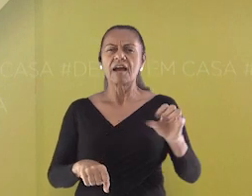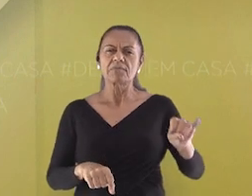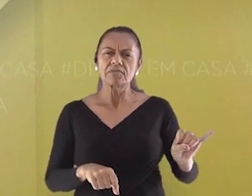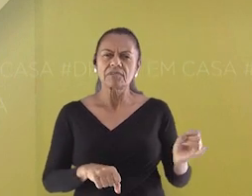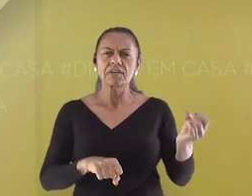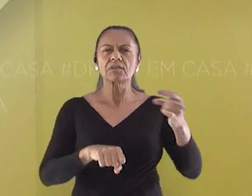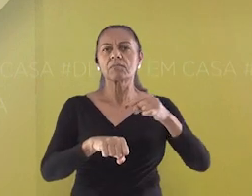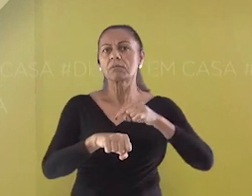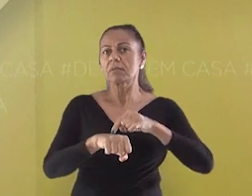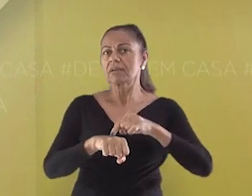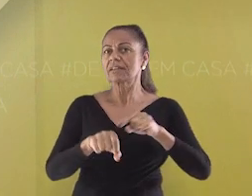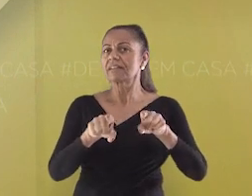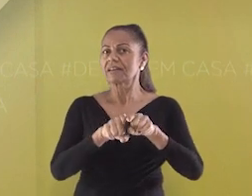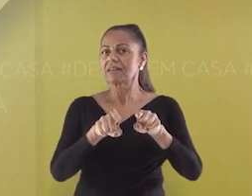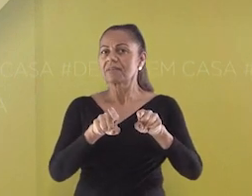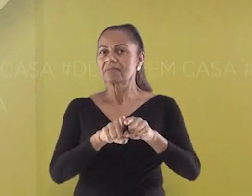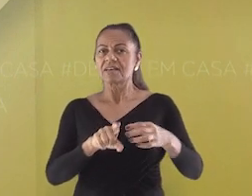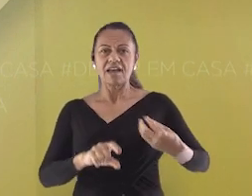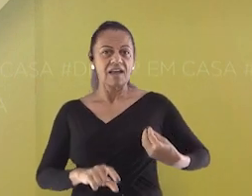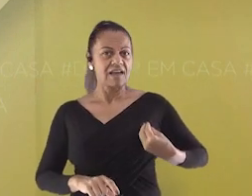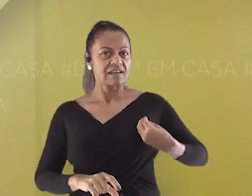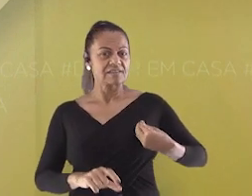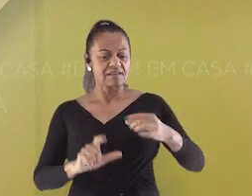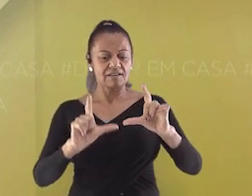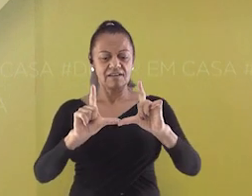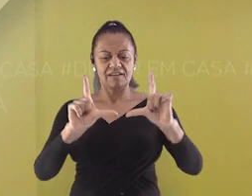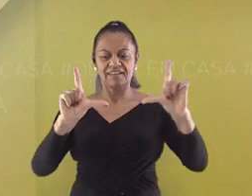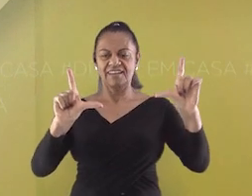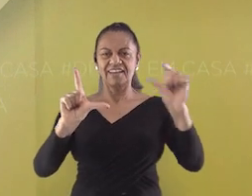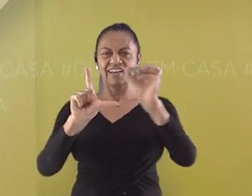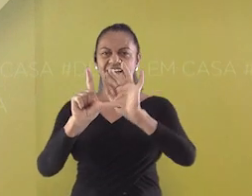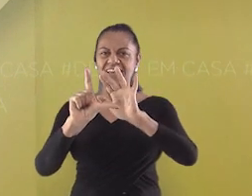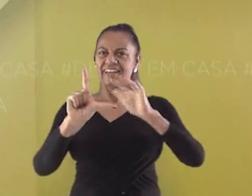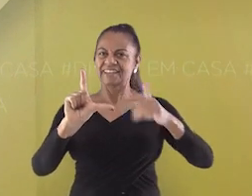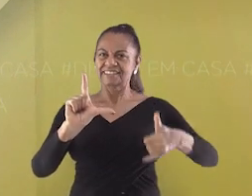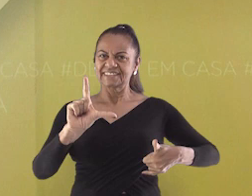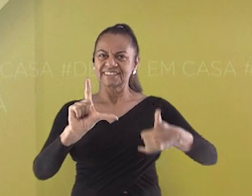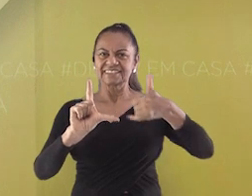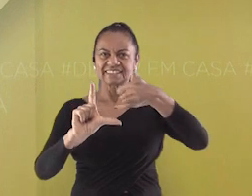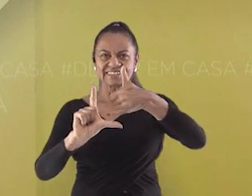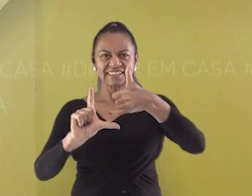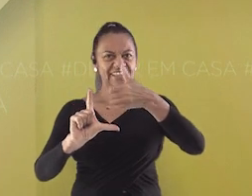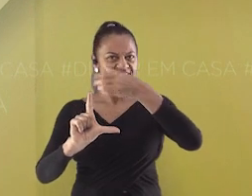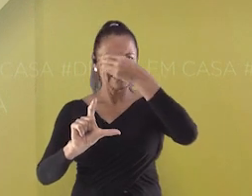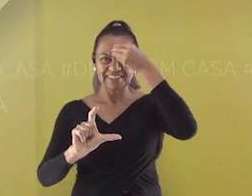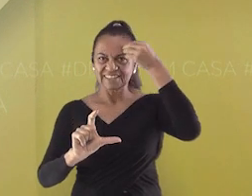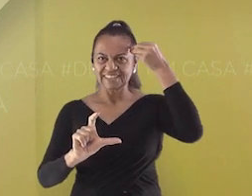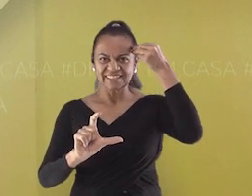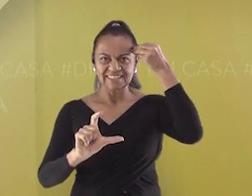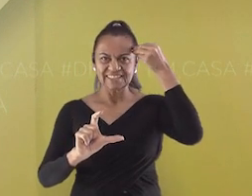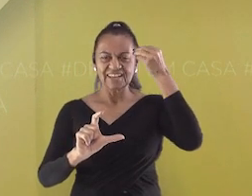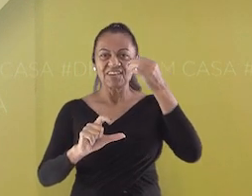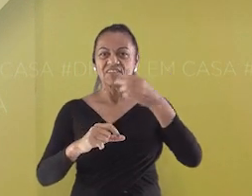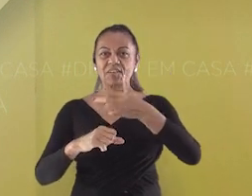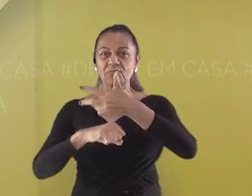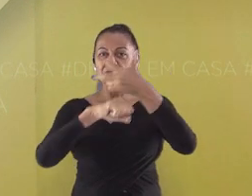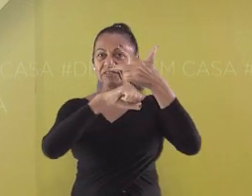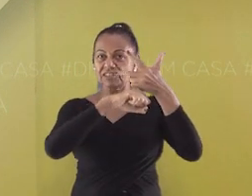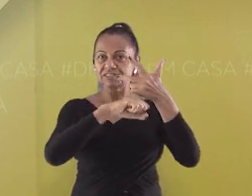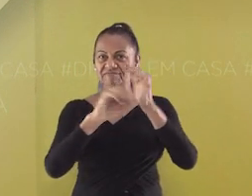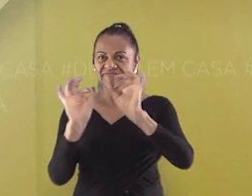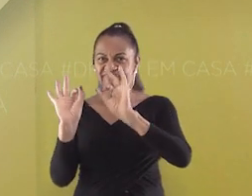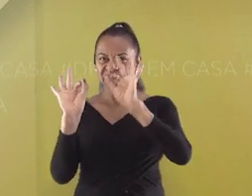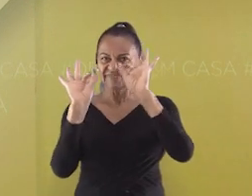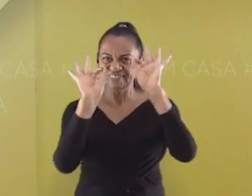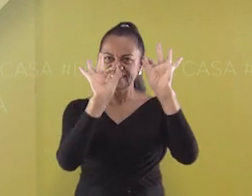uma prática. Aproveite esse momento também para marcar sua presença aqui com a gente pelo QR Code que aparece na sua